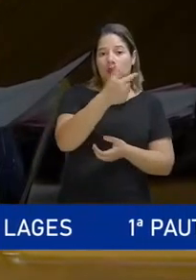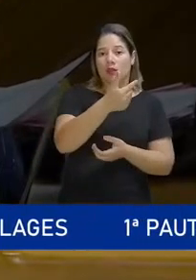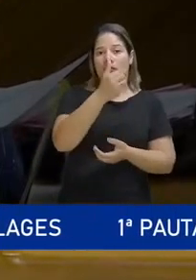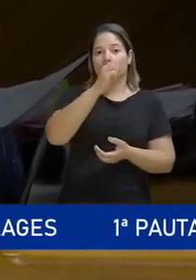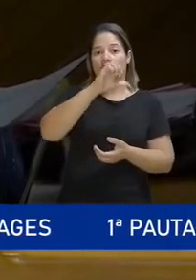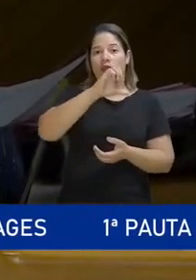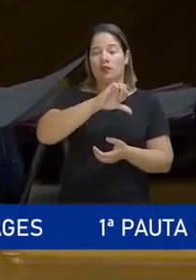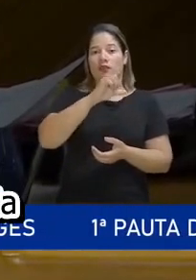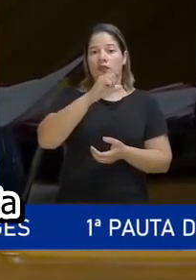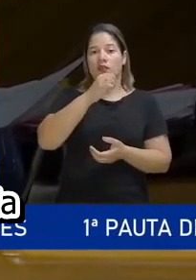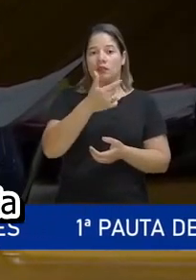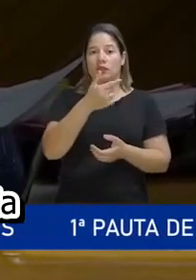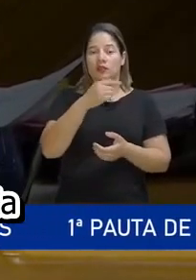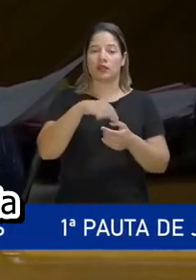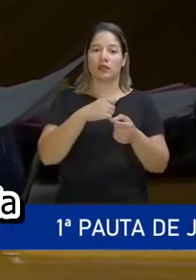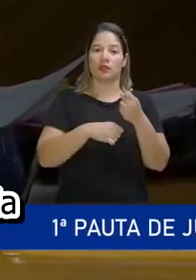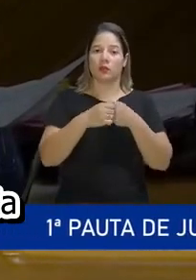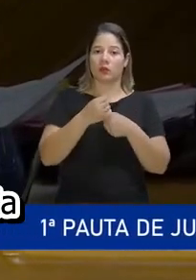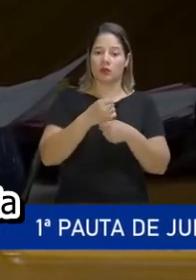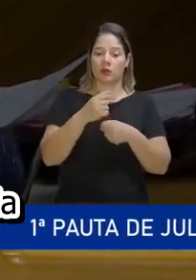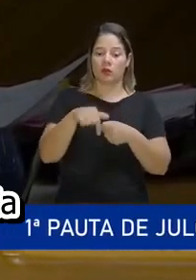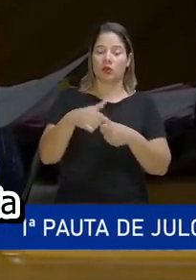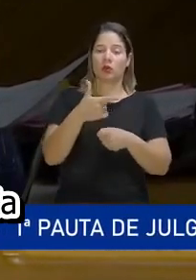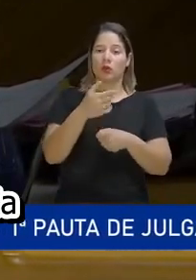a decisão que está no ID